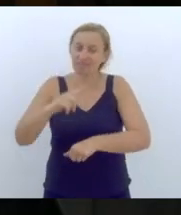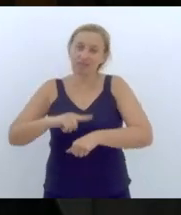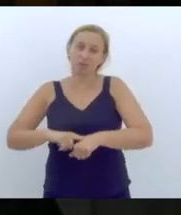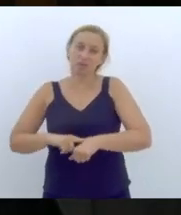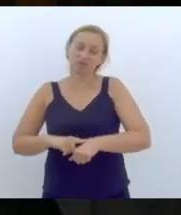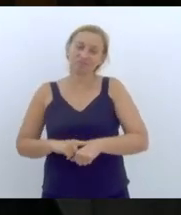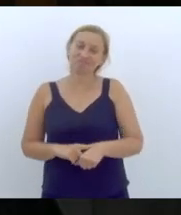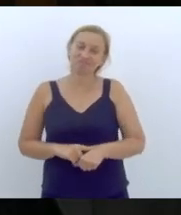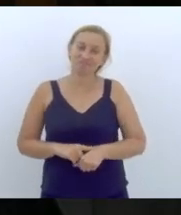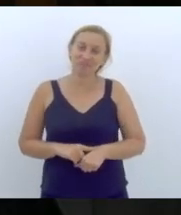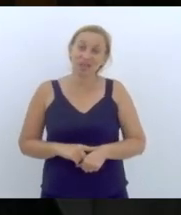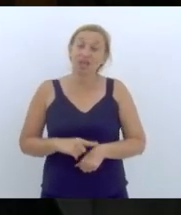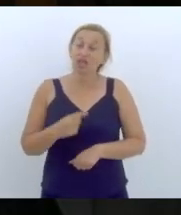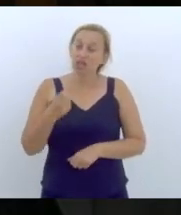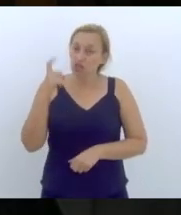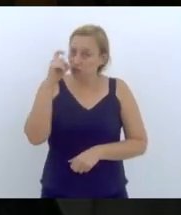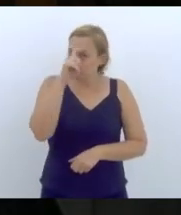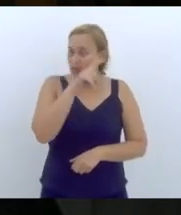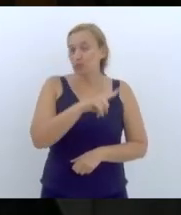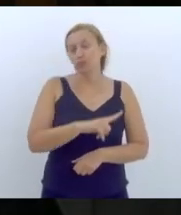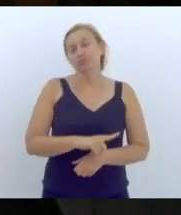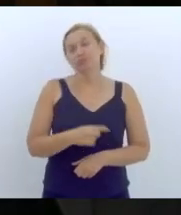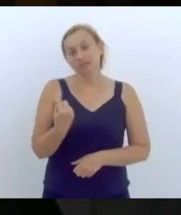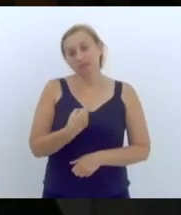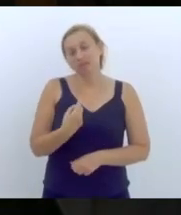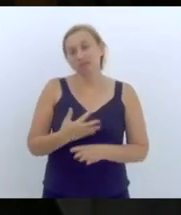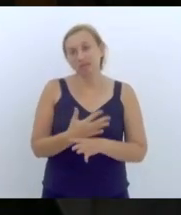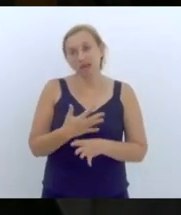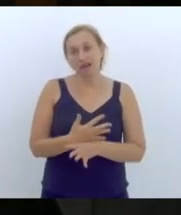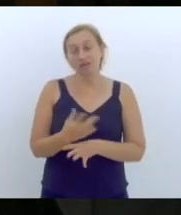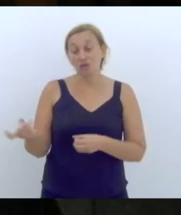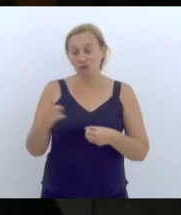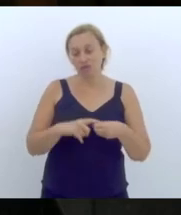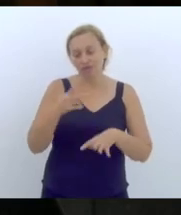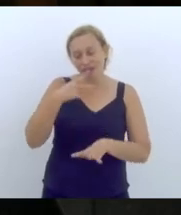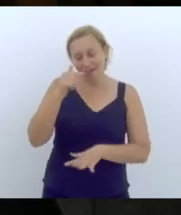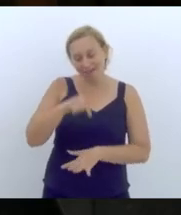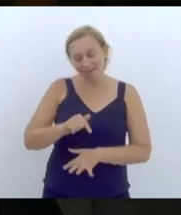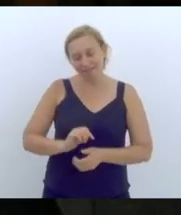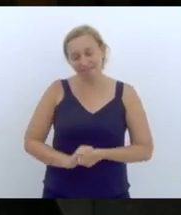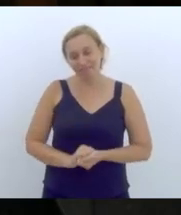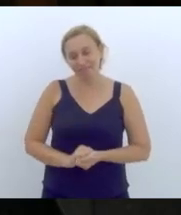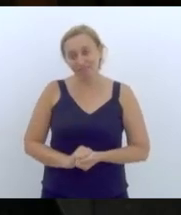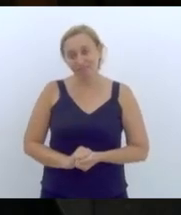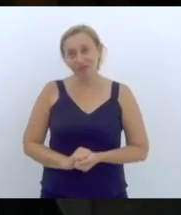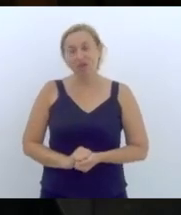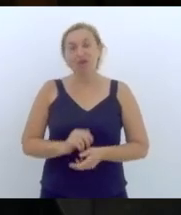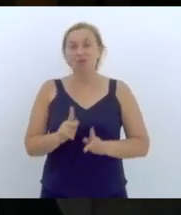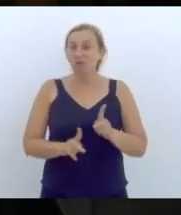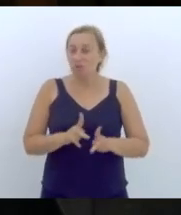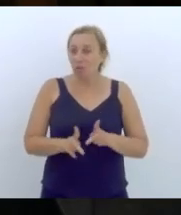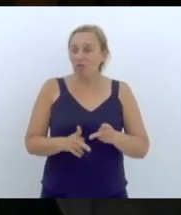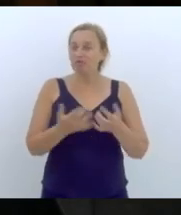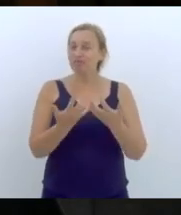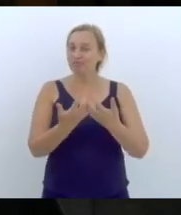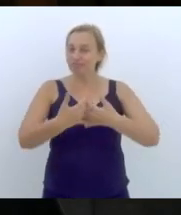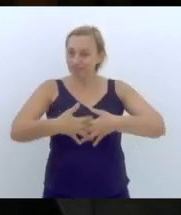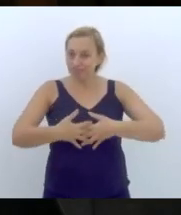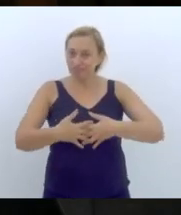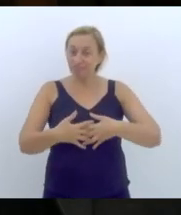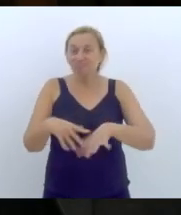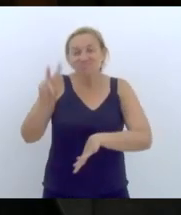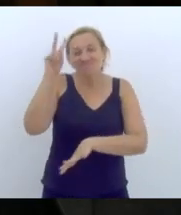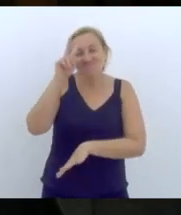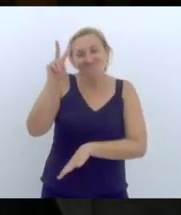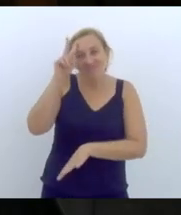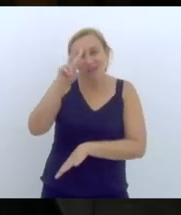momento duro para a nossa cidade. Voltando a falar aqui, para a população petropolitana,